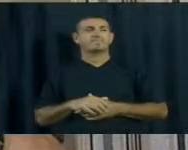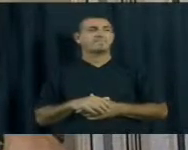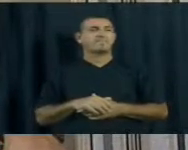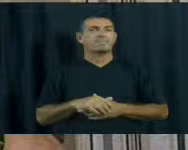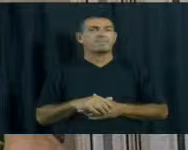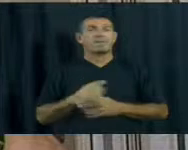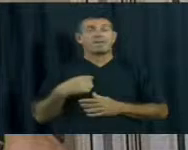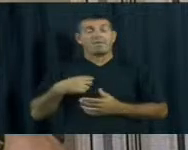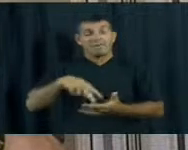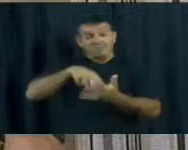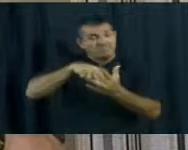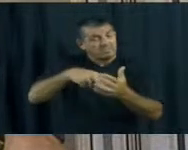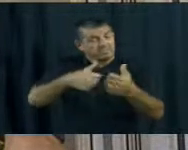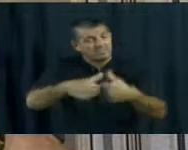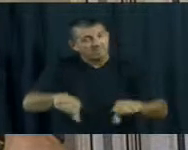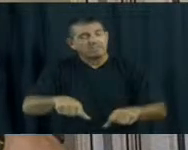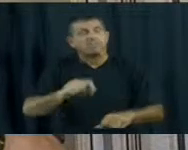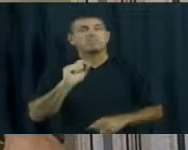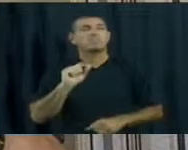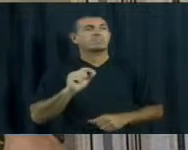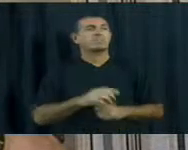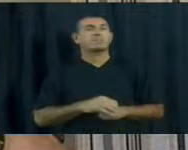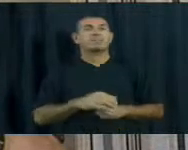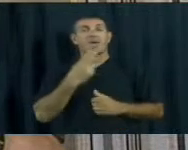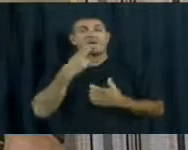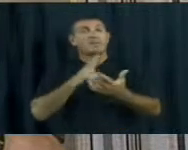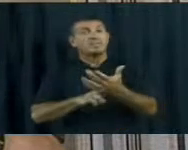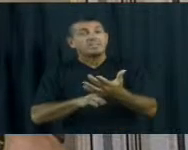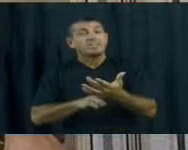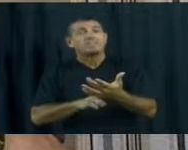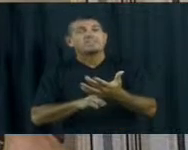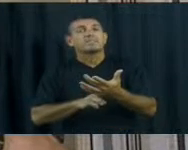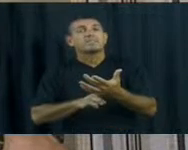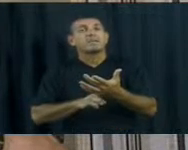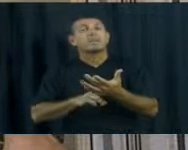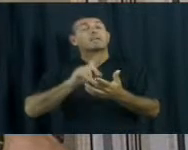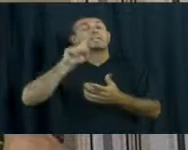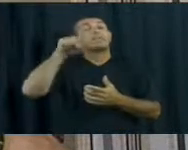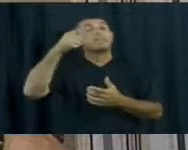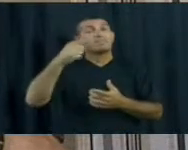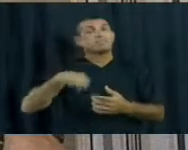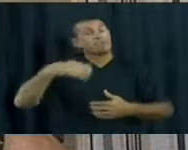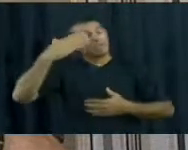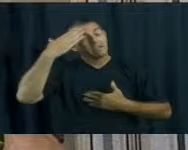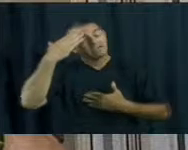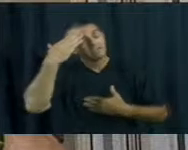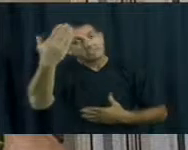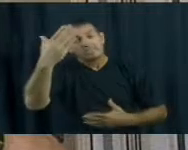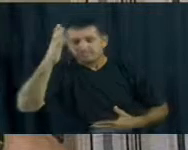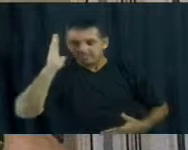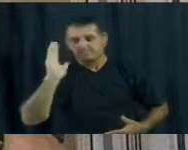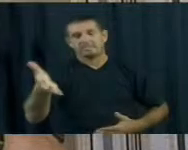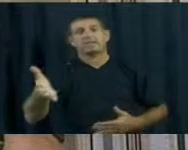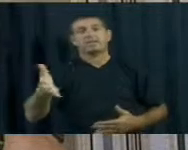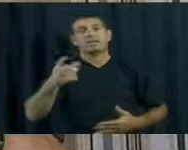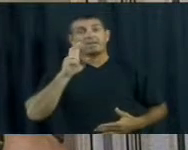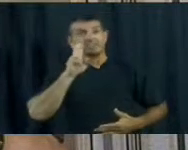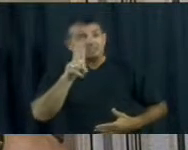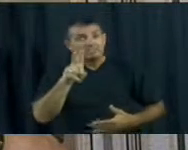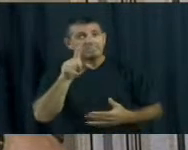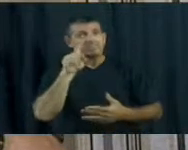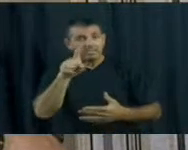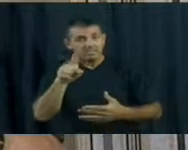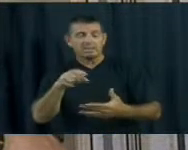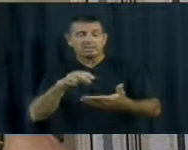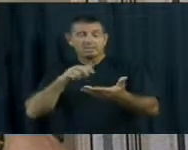pé, eu ainda não li essa carta, mas eu quero já deixar o meu agradecimento a você que escreveu